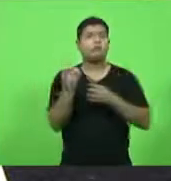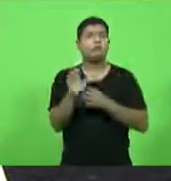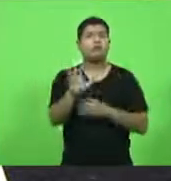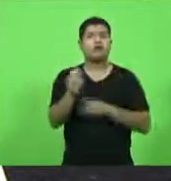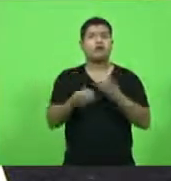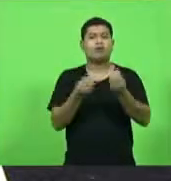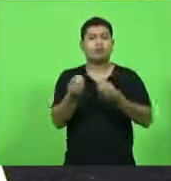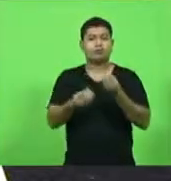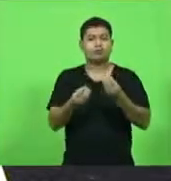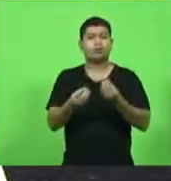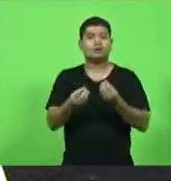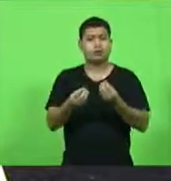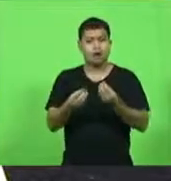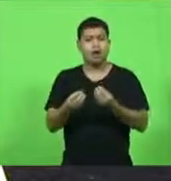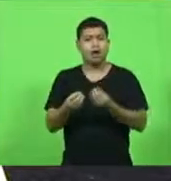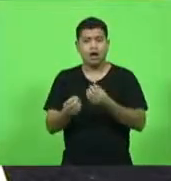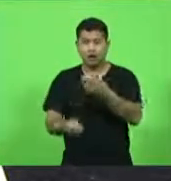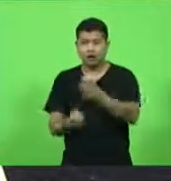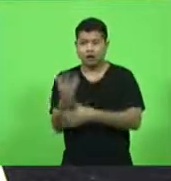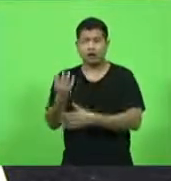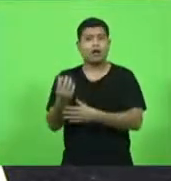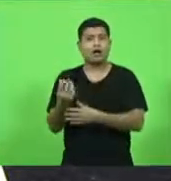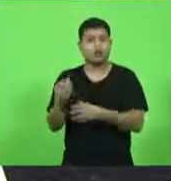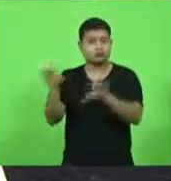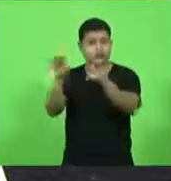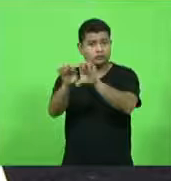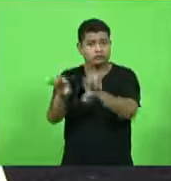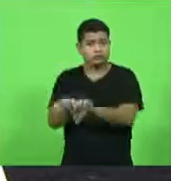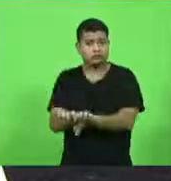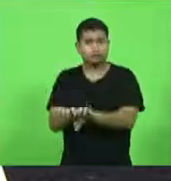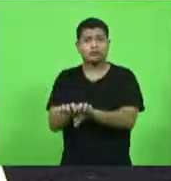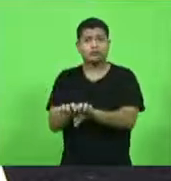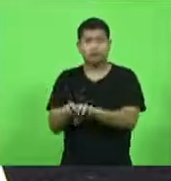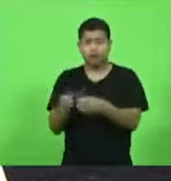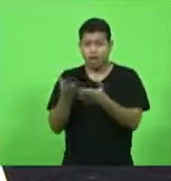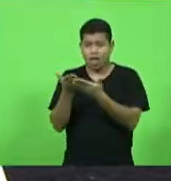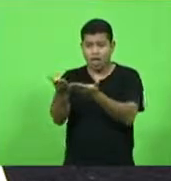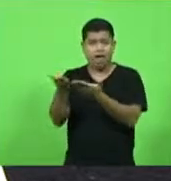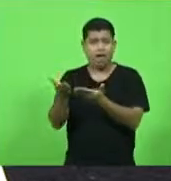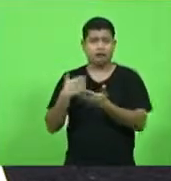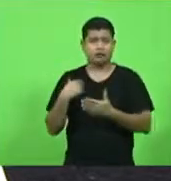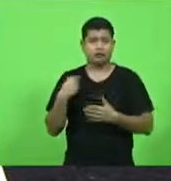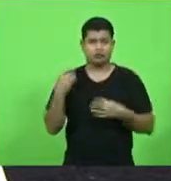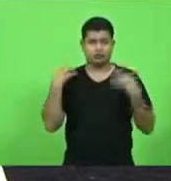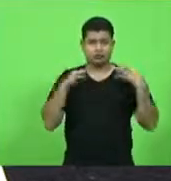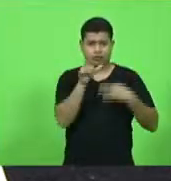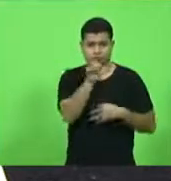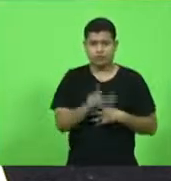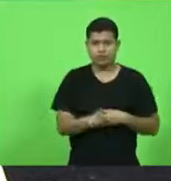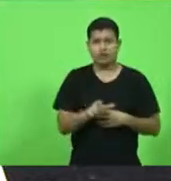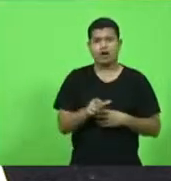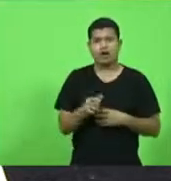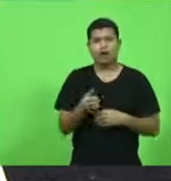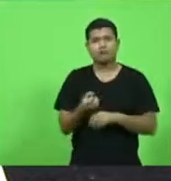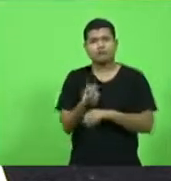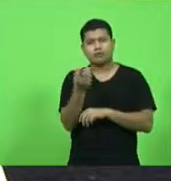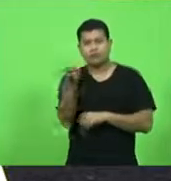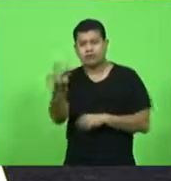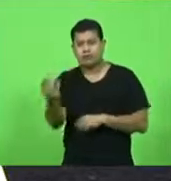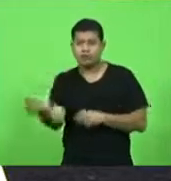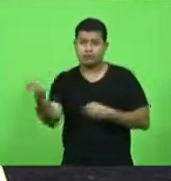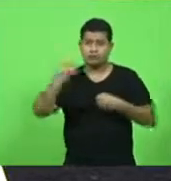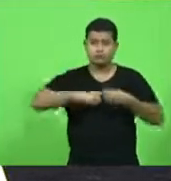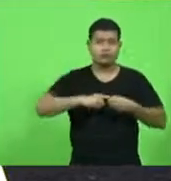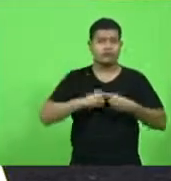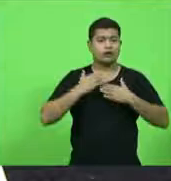de estrutura para que o turista possa ir e vir com tranquilidade. Esses dias, senhor presidente,